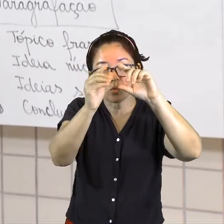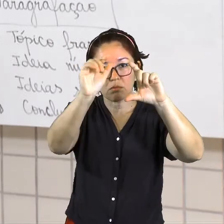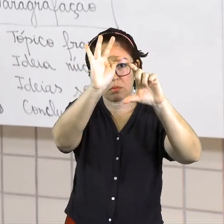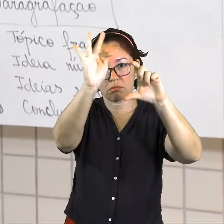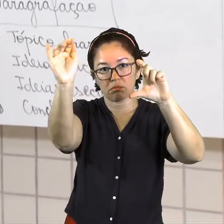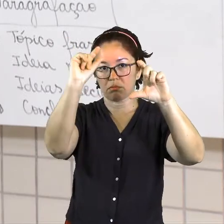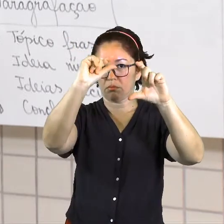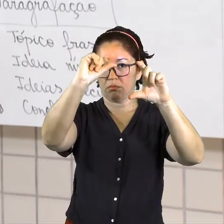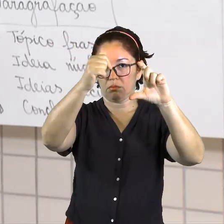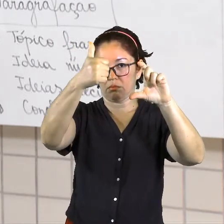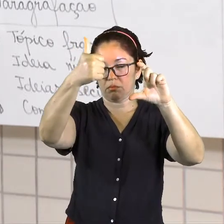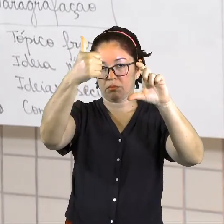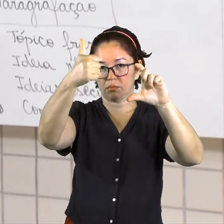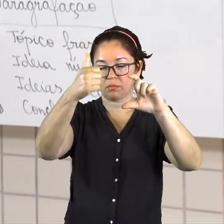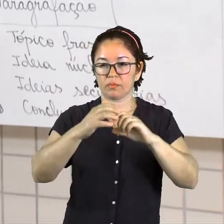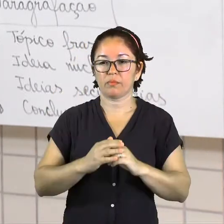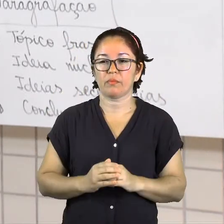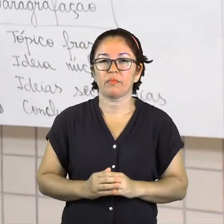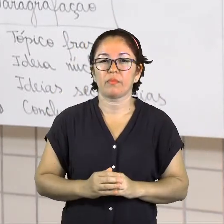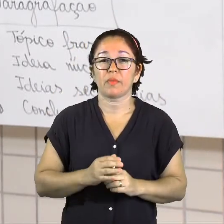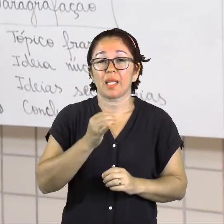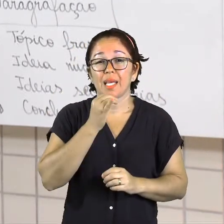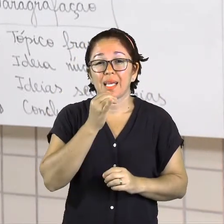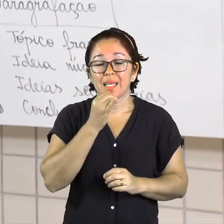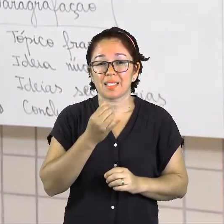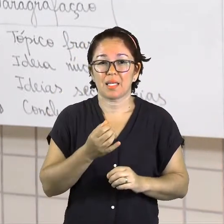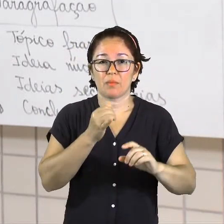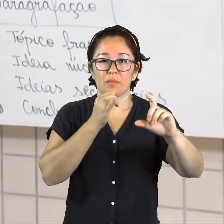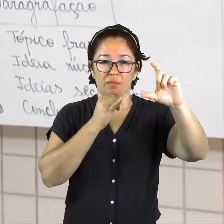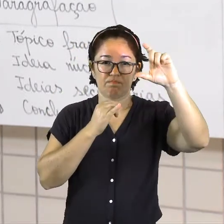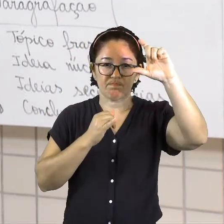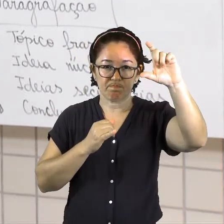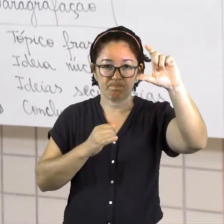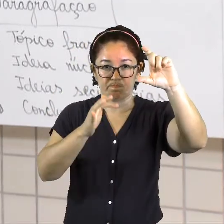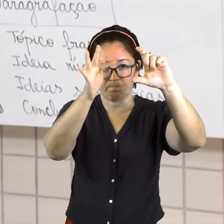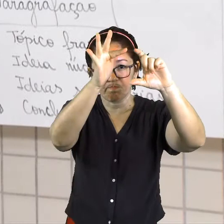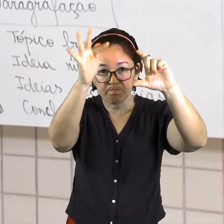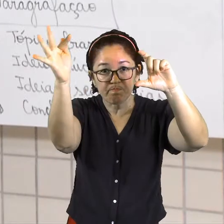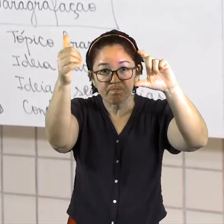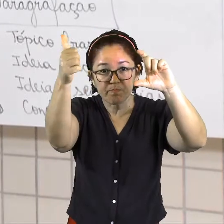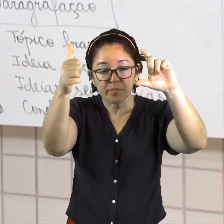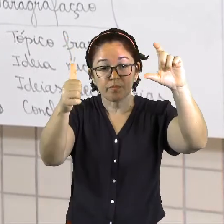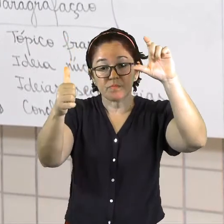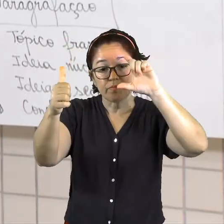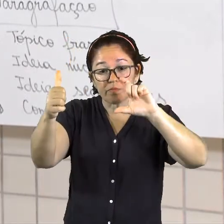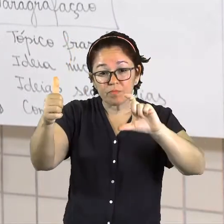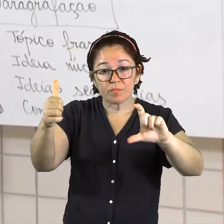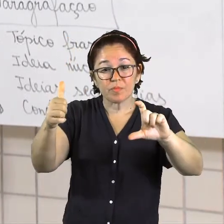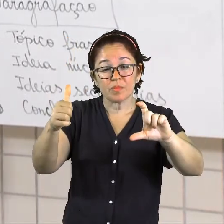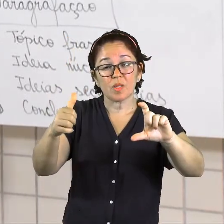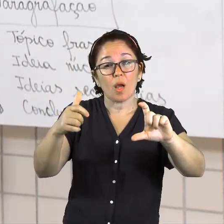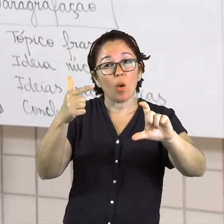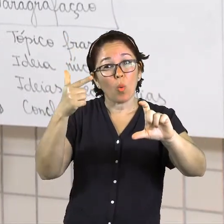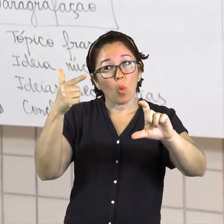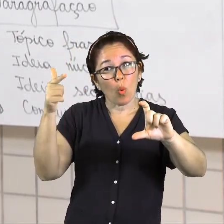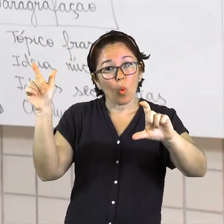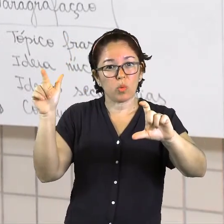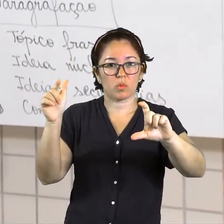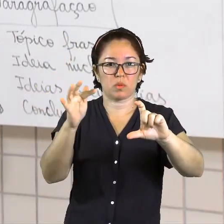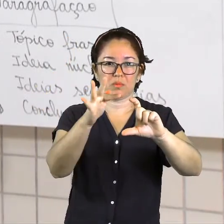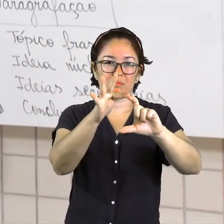de assunto, de ideia núcleo, o tópico frasal muda, né? Ele vai mudar, ele vai acompanhar essa progressão temática do seu